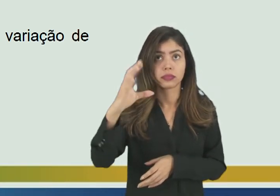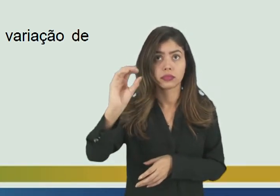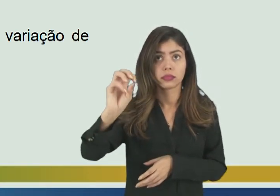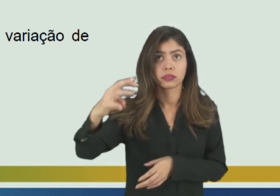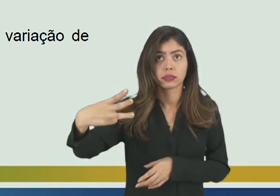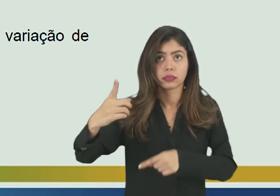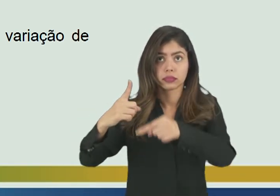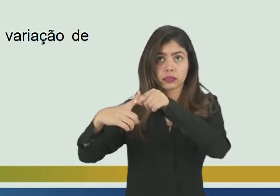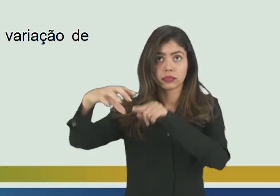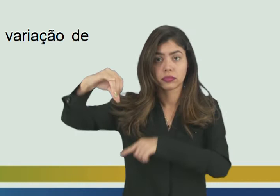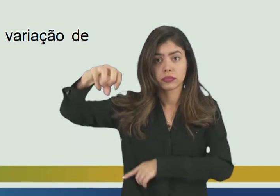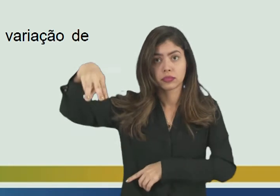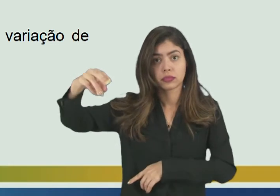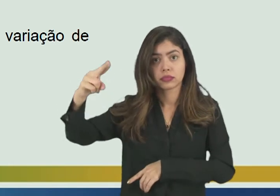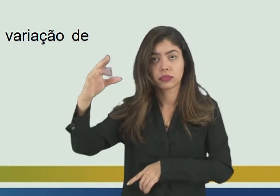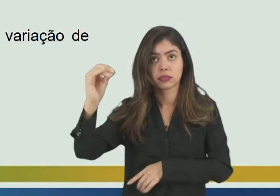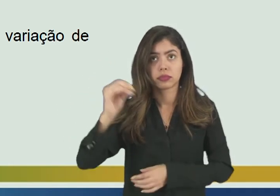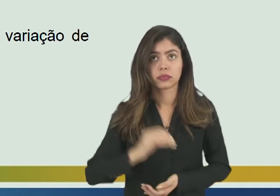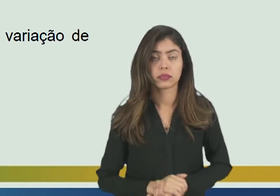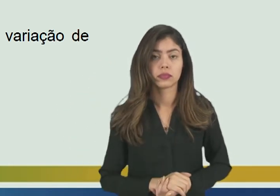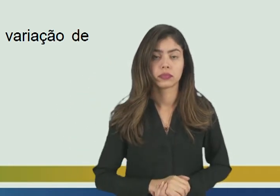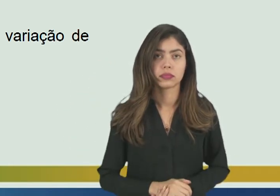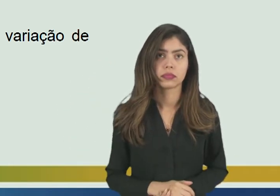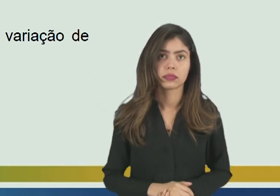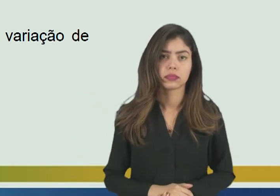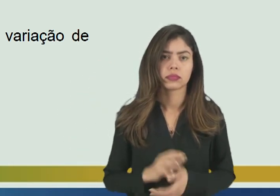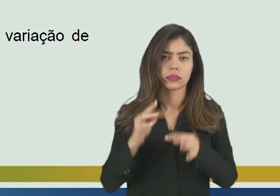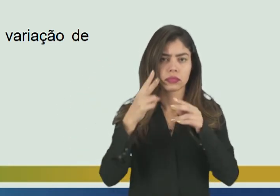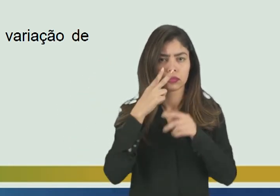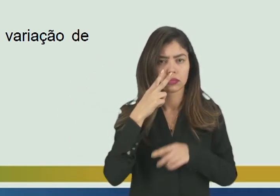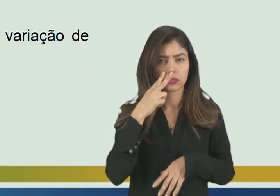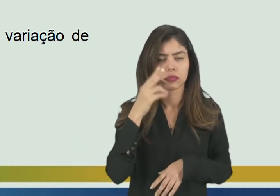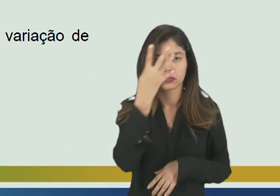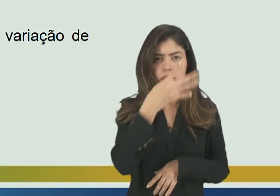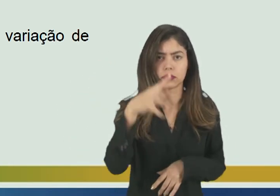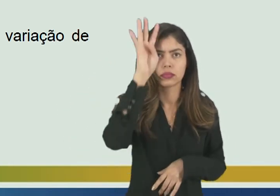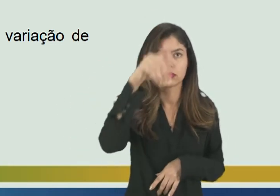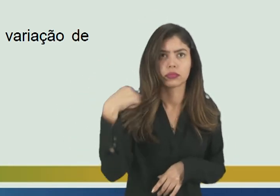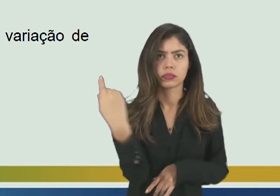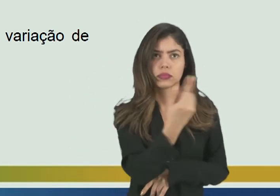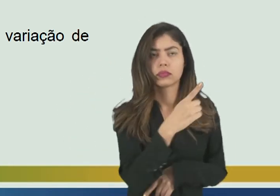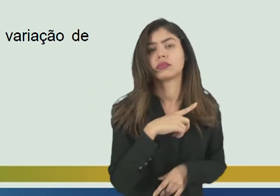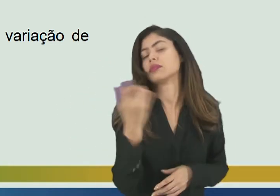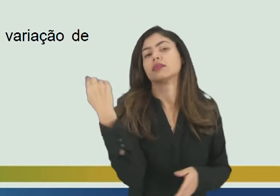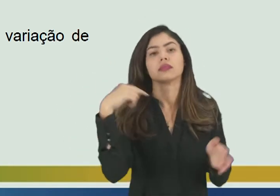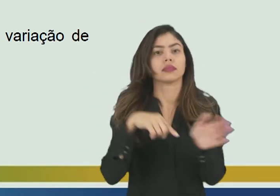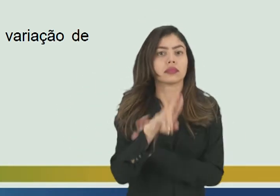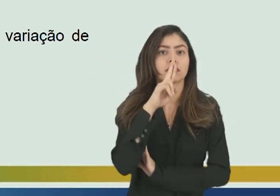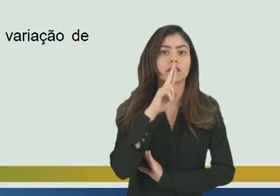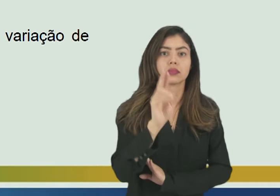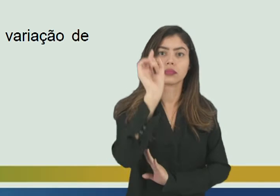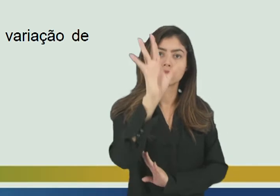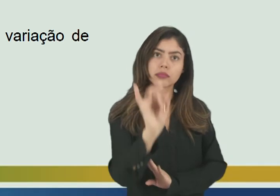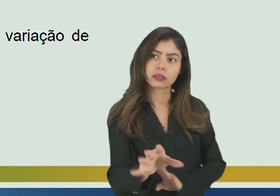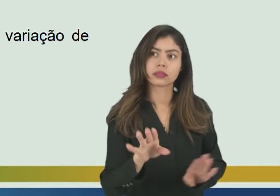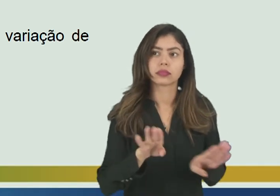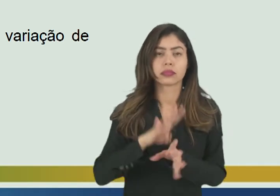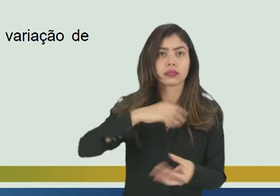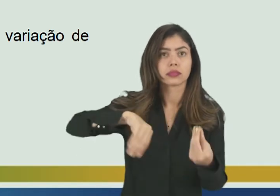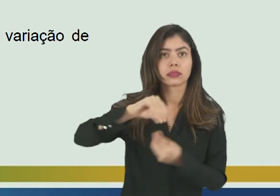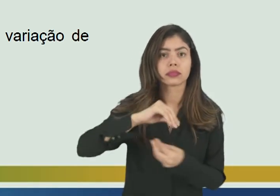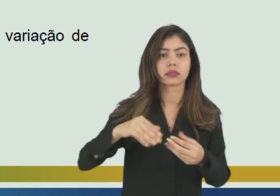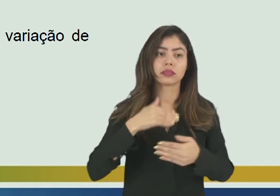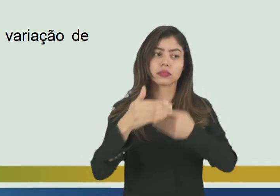alumínio mais 9 mols de manganês. Então observe na tabela que nós temos os valores das entalpias envolvidas